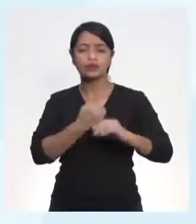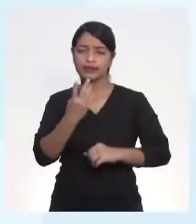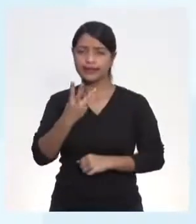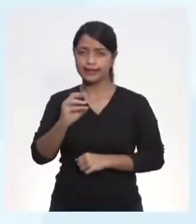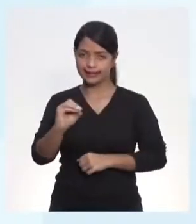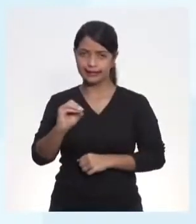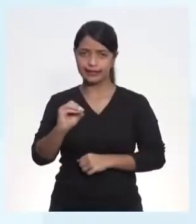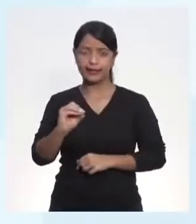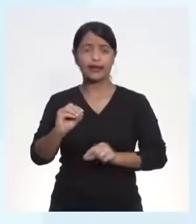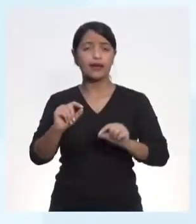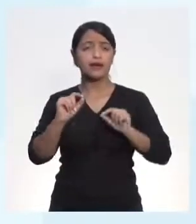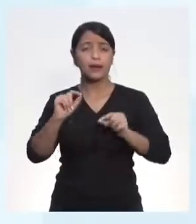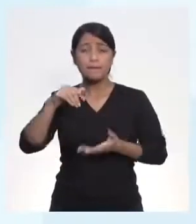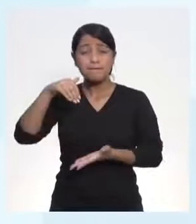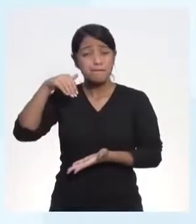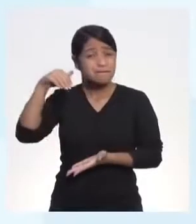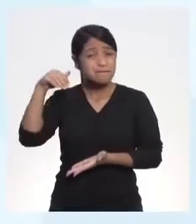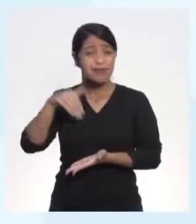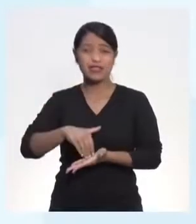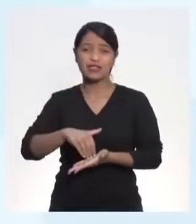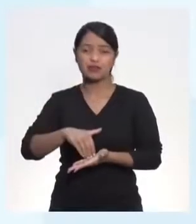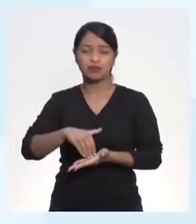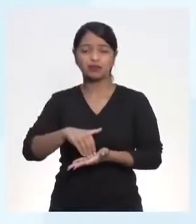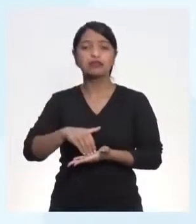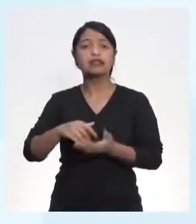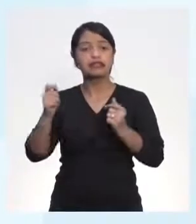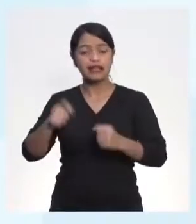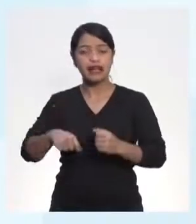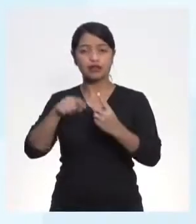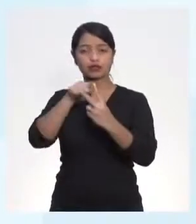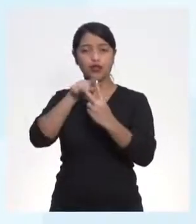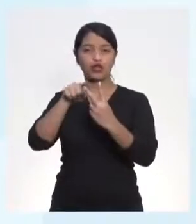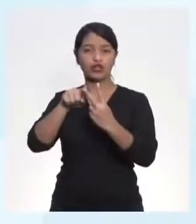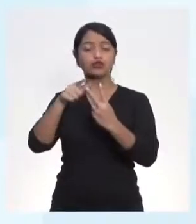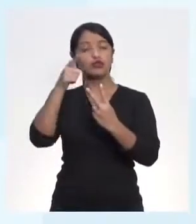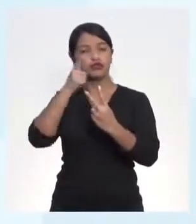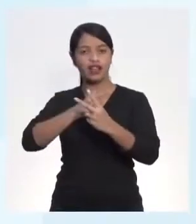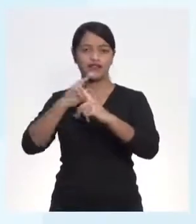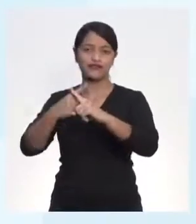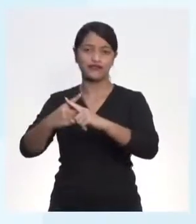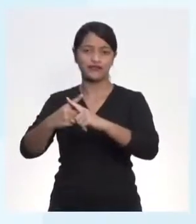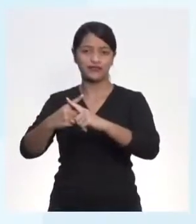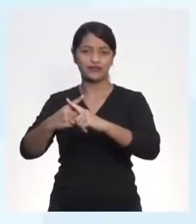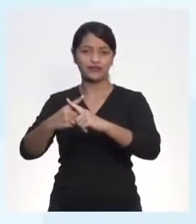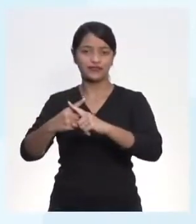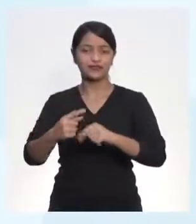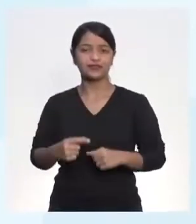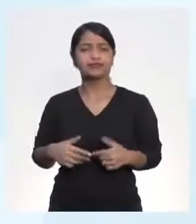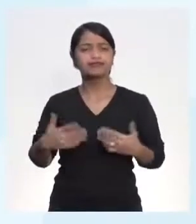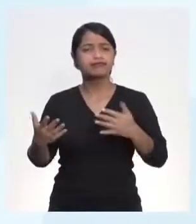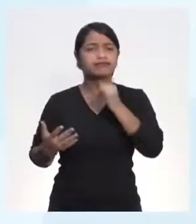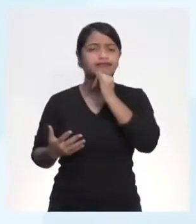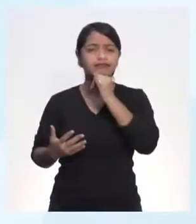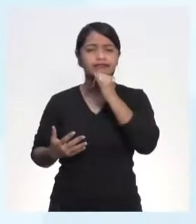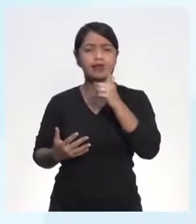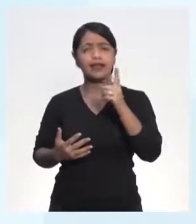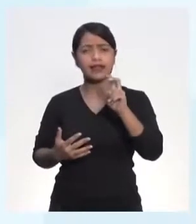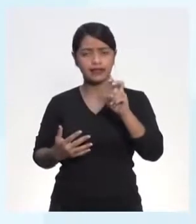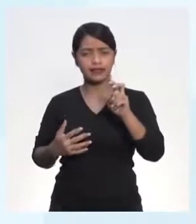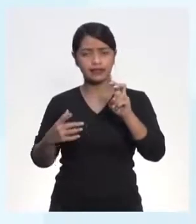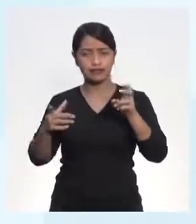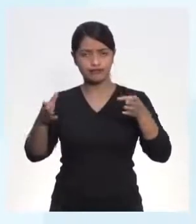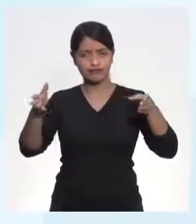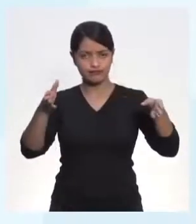o mínimo múltiplo comum entre os dois. Ou seja, eu olho o conjunto aqui do 15. Então, eu